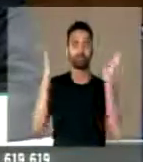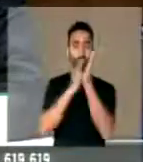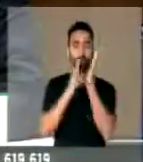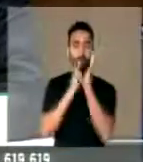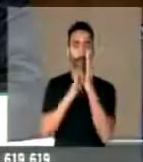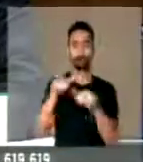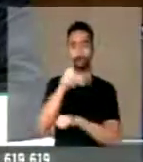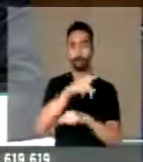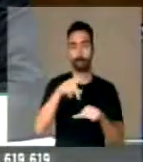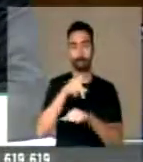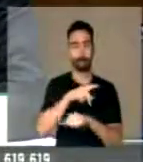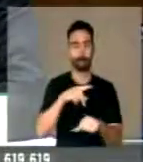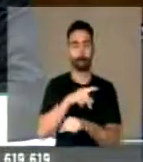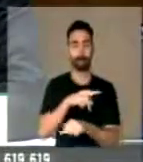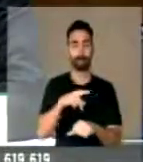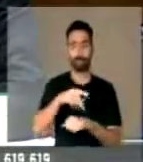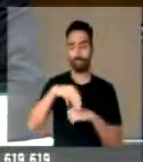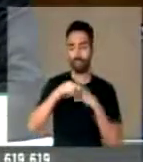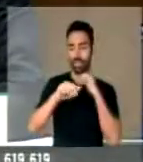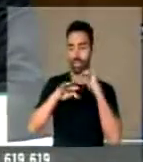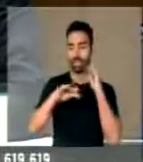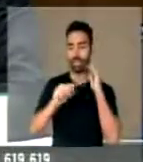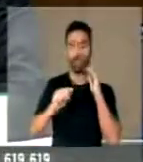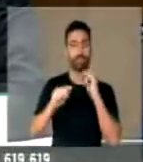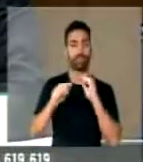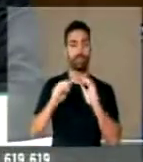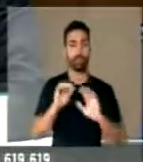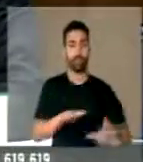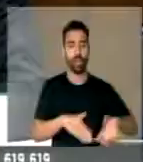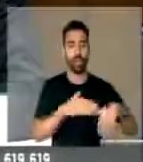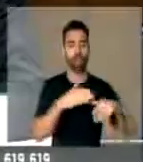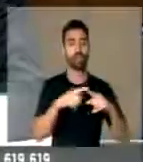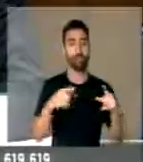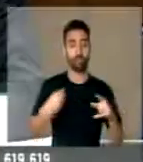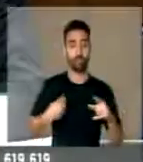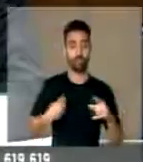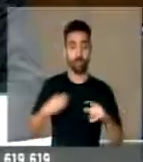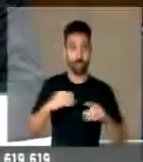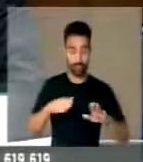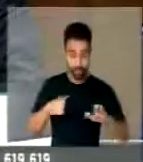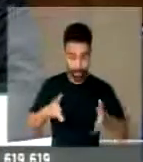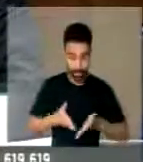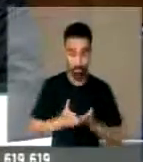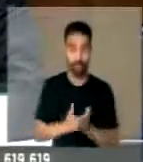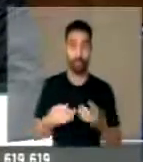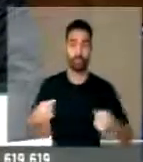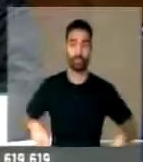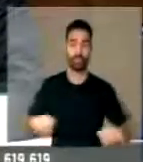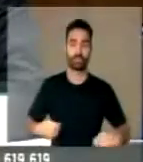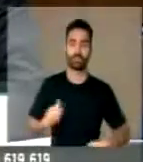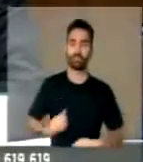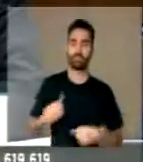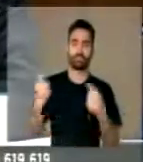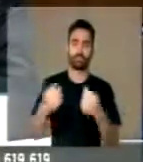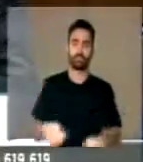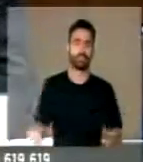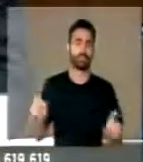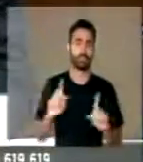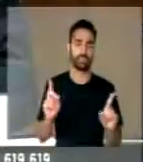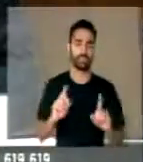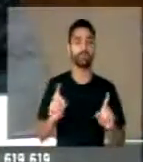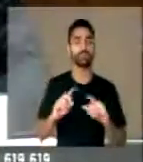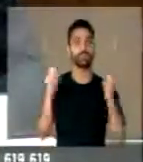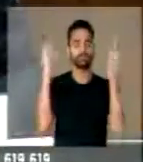pátria, mata marinheiros, navegar é preciso, viver não é preciso. Viva a República, viva a nação Pernambuco.